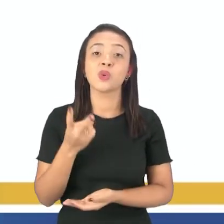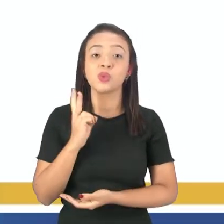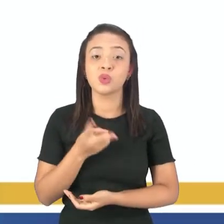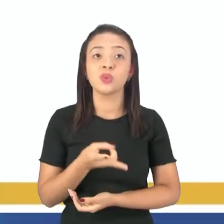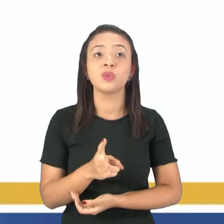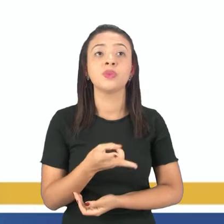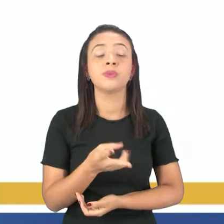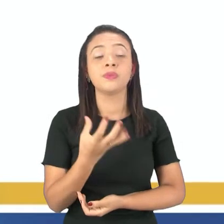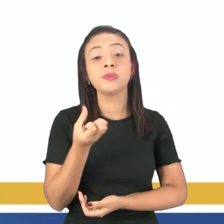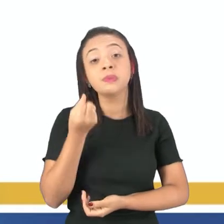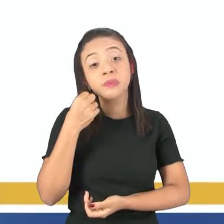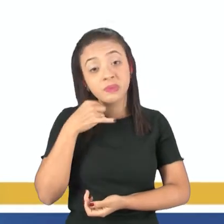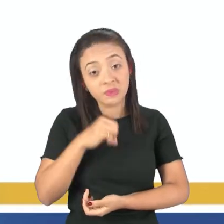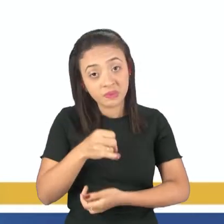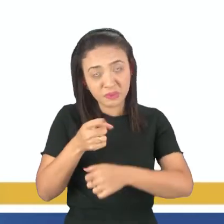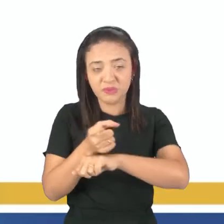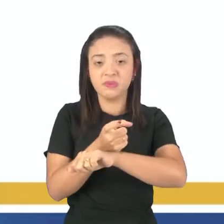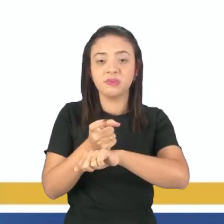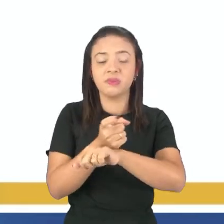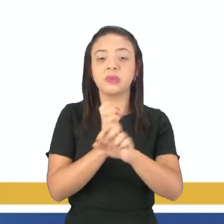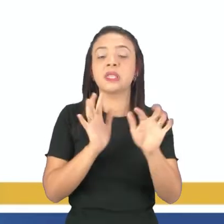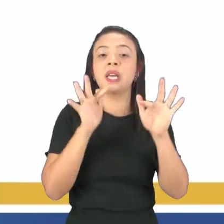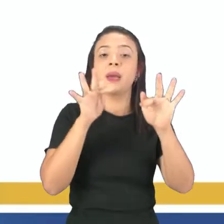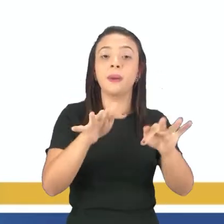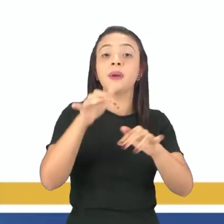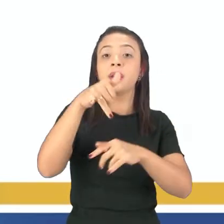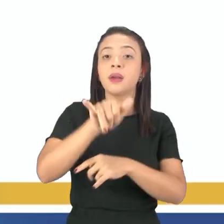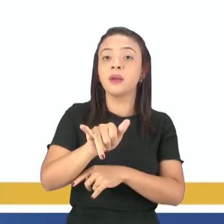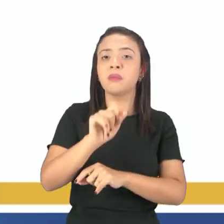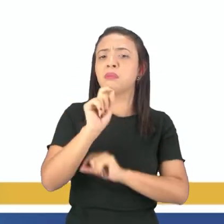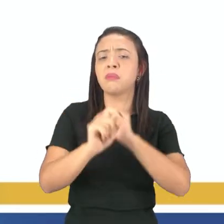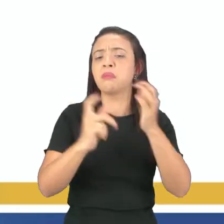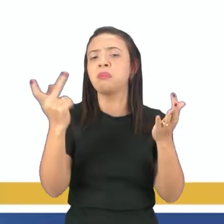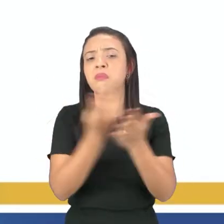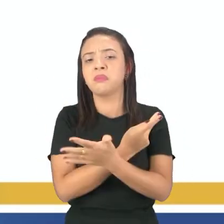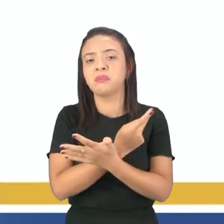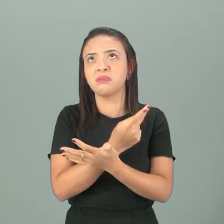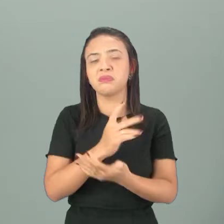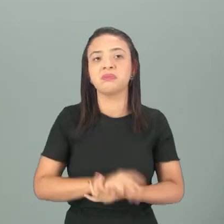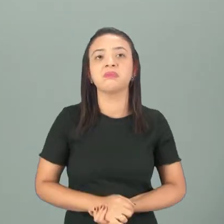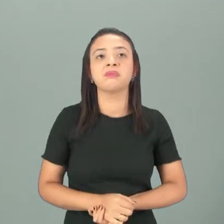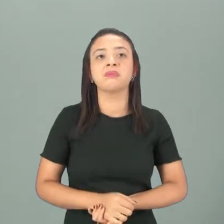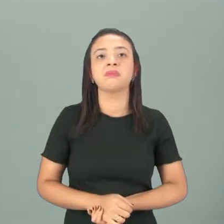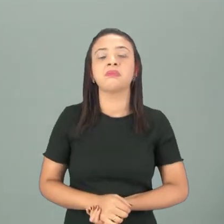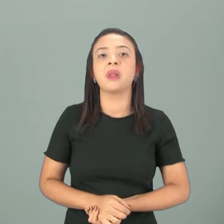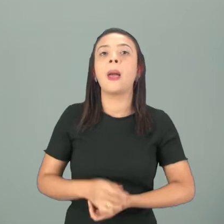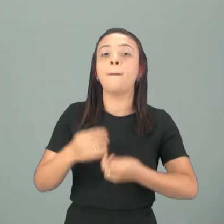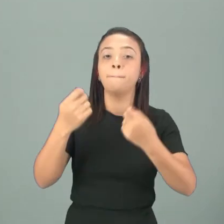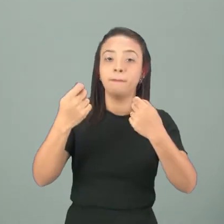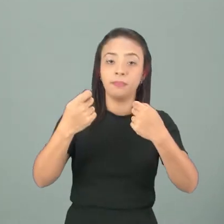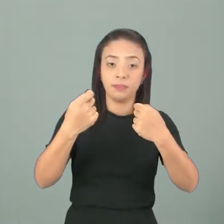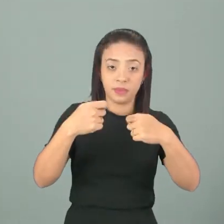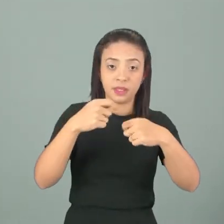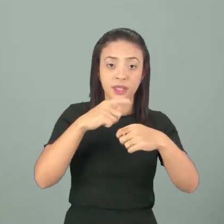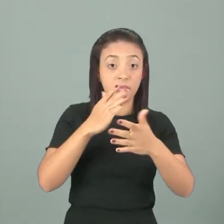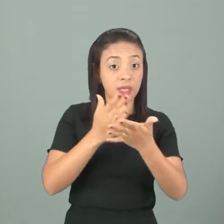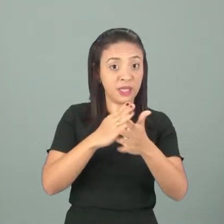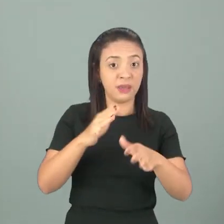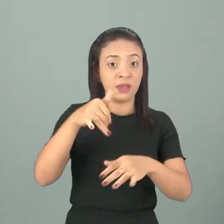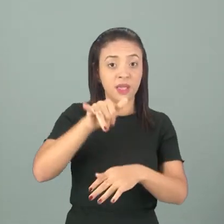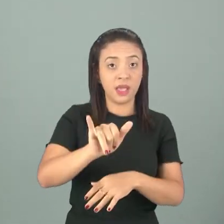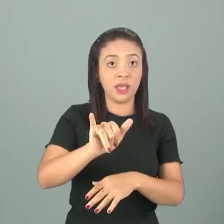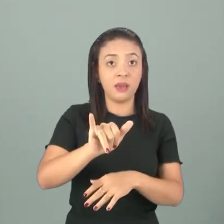Ainda, se o seu adjetivo termina em Y, o que você vai fazer? Ele tem que terminar em Y, mas ser precedida